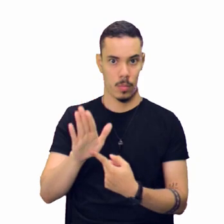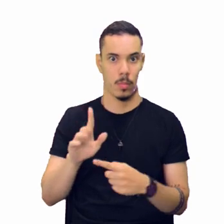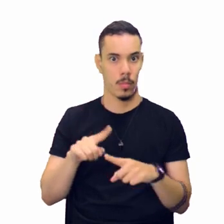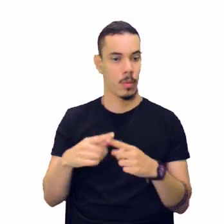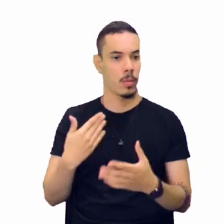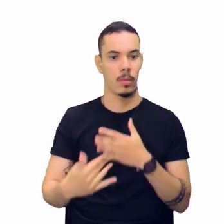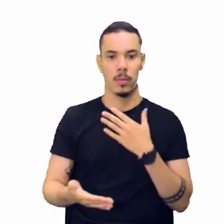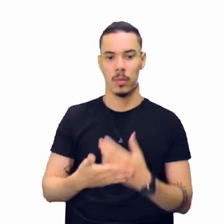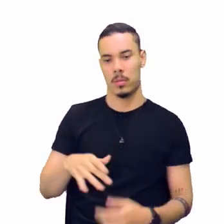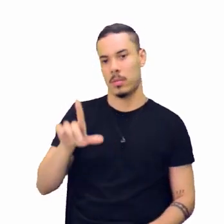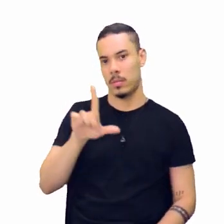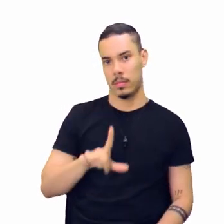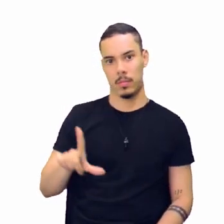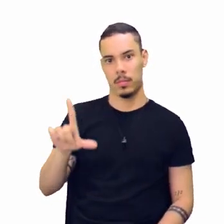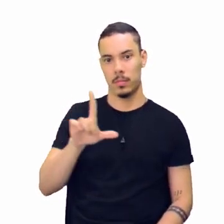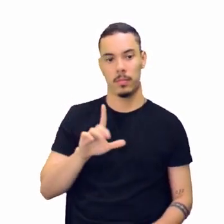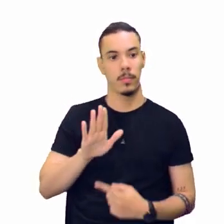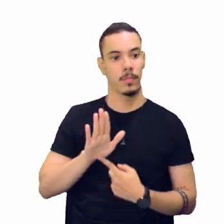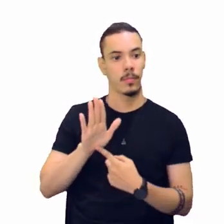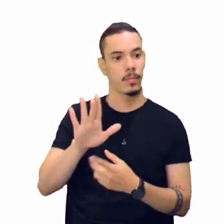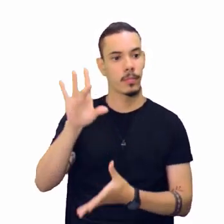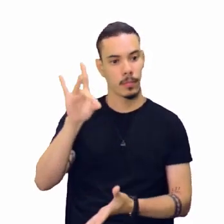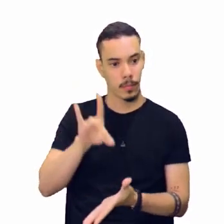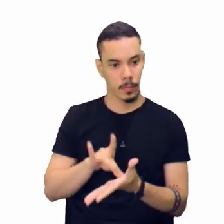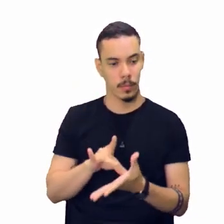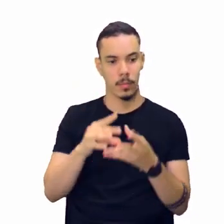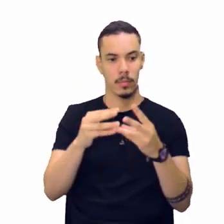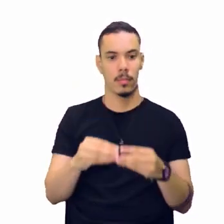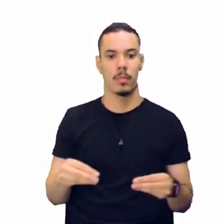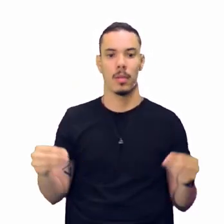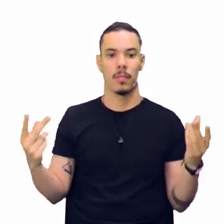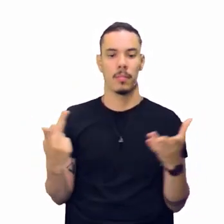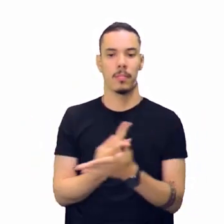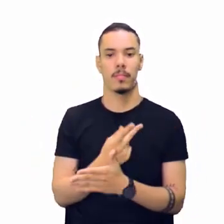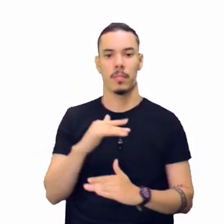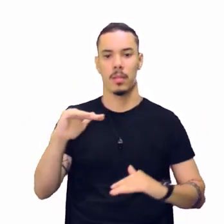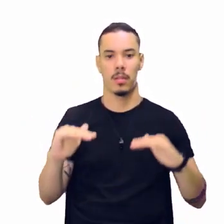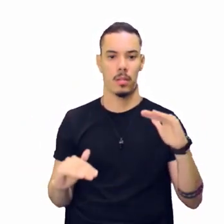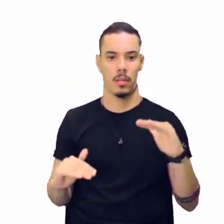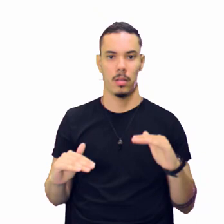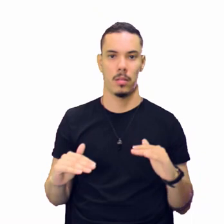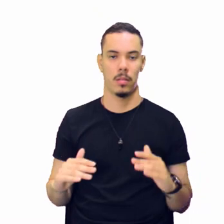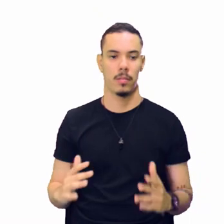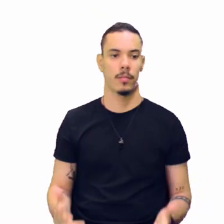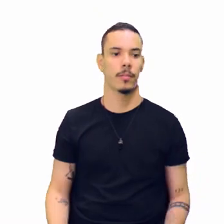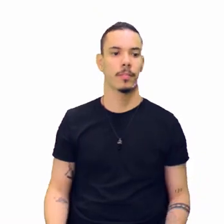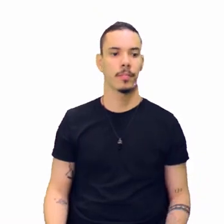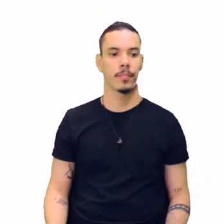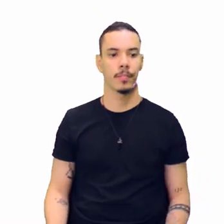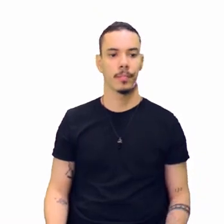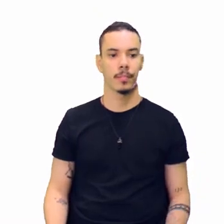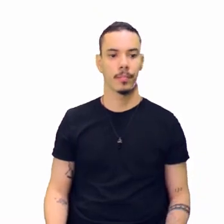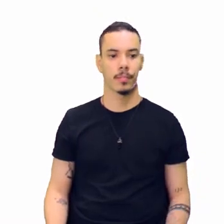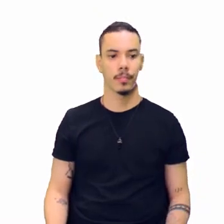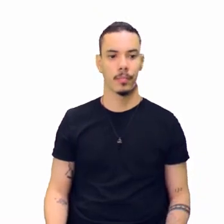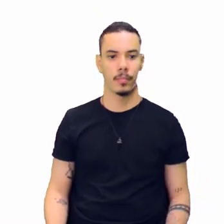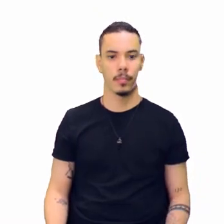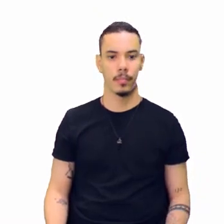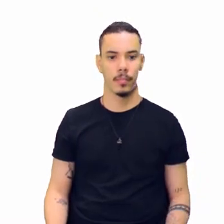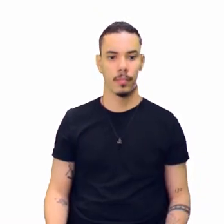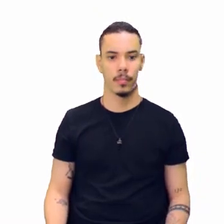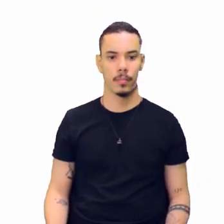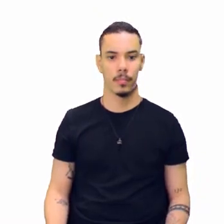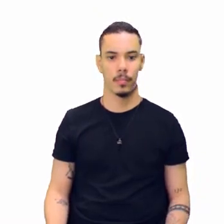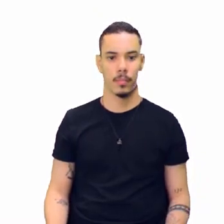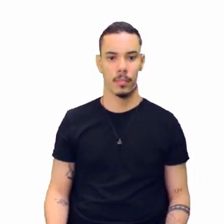qualquer lógica ou efeito real de desnudamento das desigualdades nacionais. A miséria